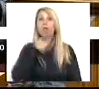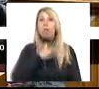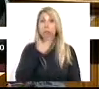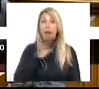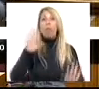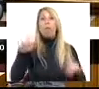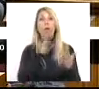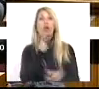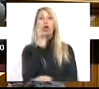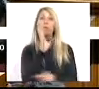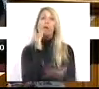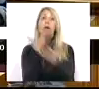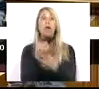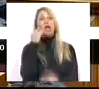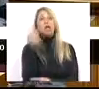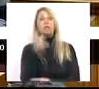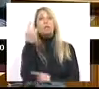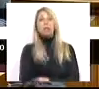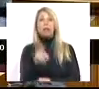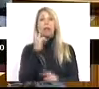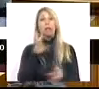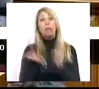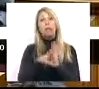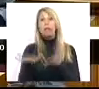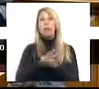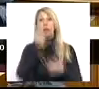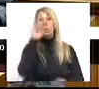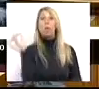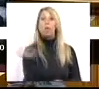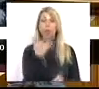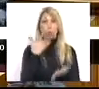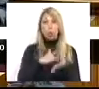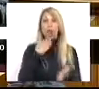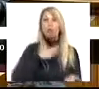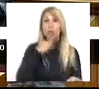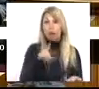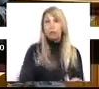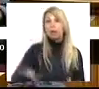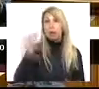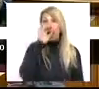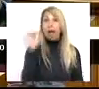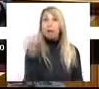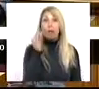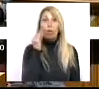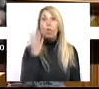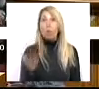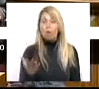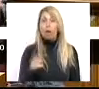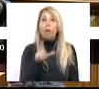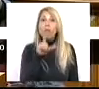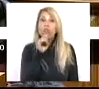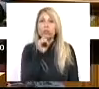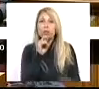na especialidade na Lei de Bases do Ambiente. Ou seja, o livro branco sobre o estado do ambiente é uma hipótese de